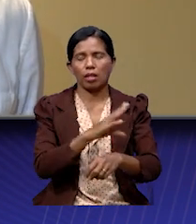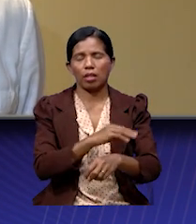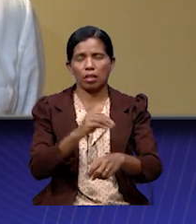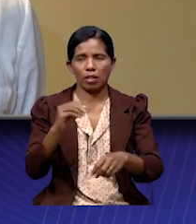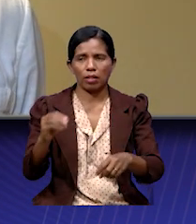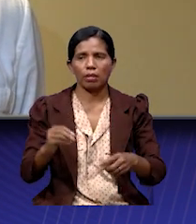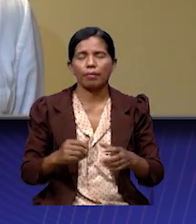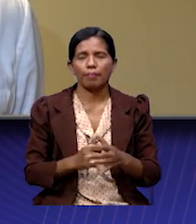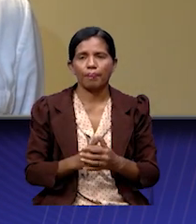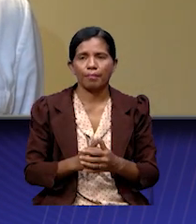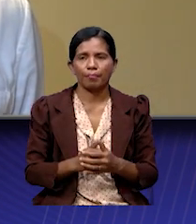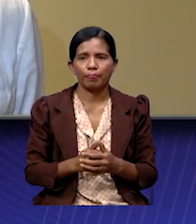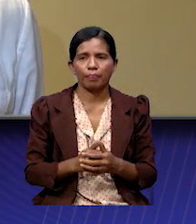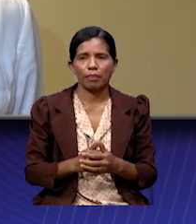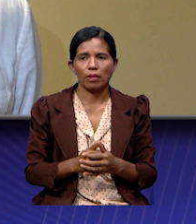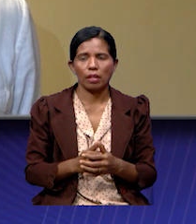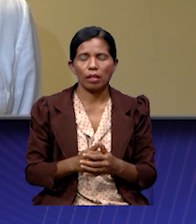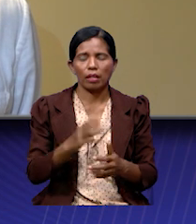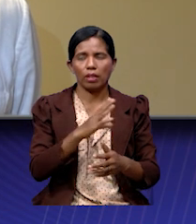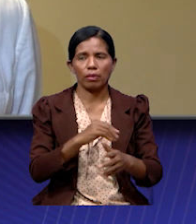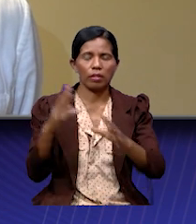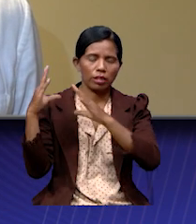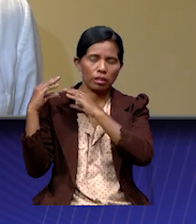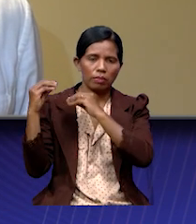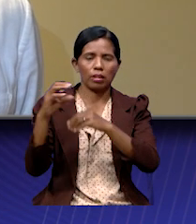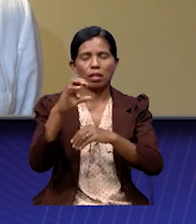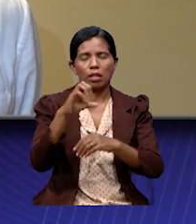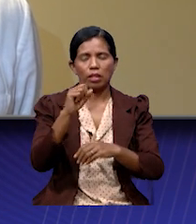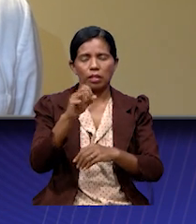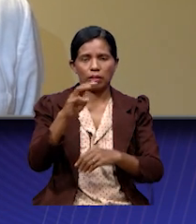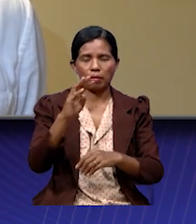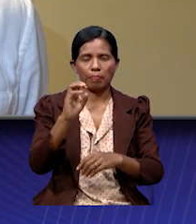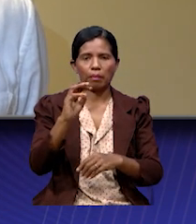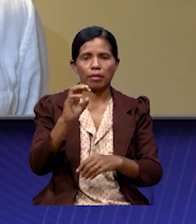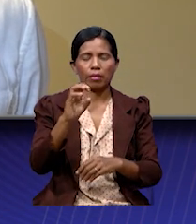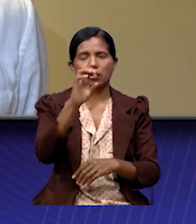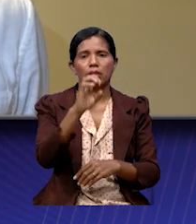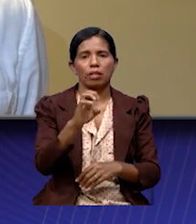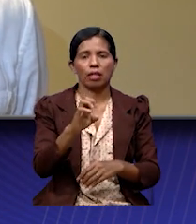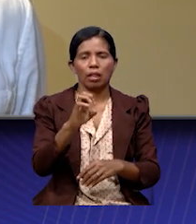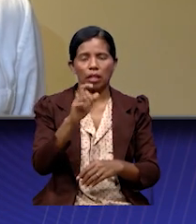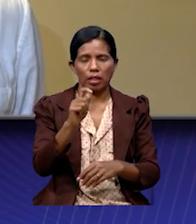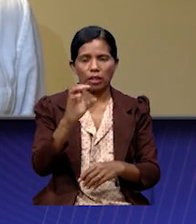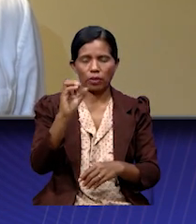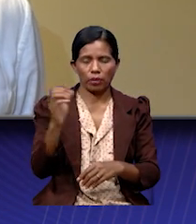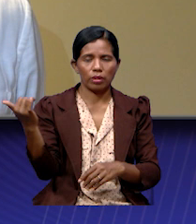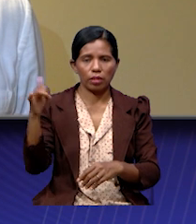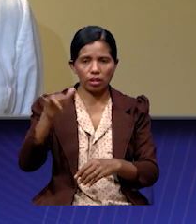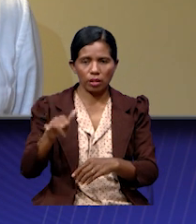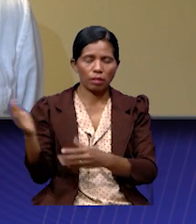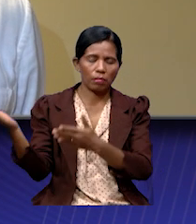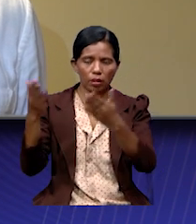Leste. Nomos Esperanza empresa Esperanza Timoruan eto sira maka halo importasau